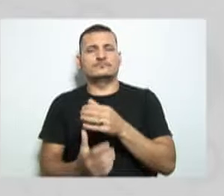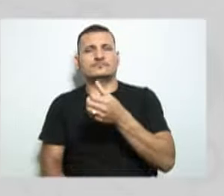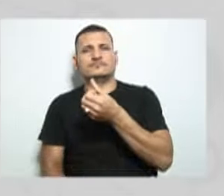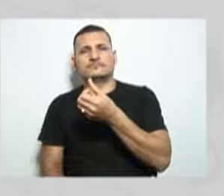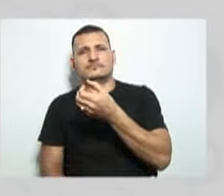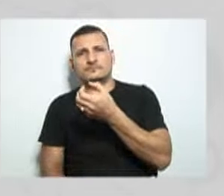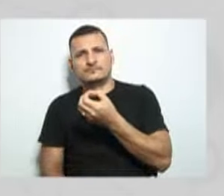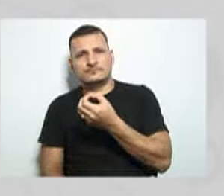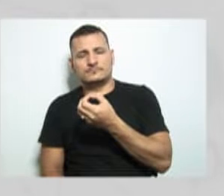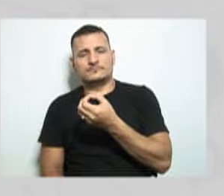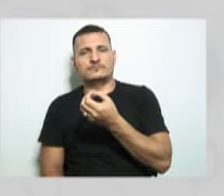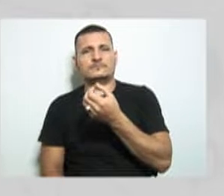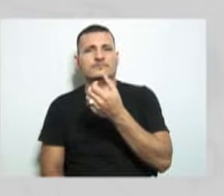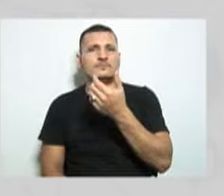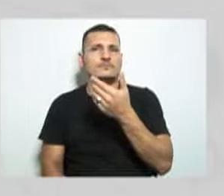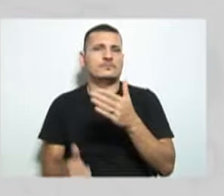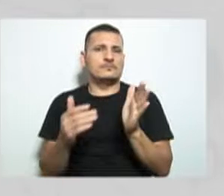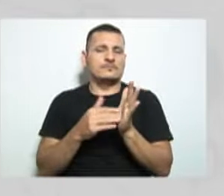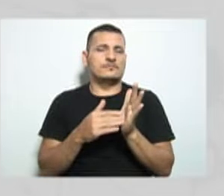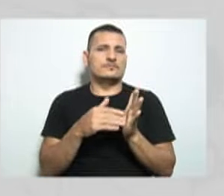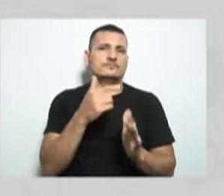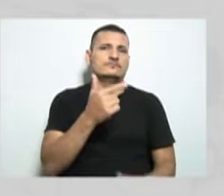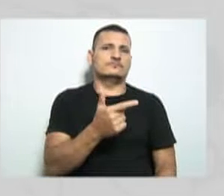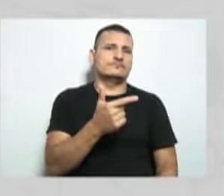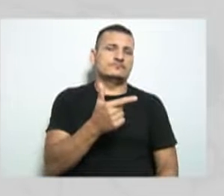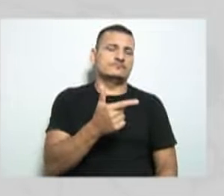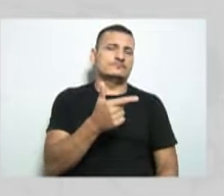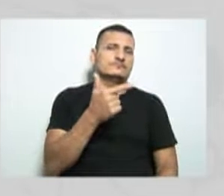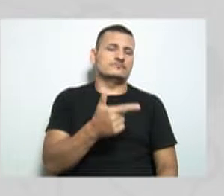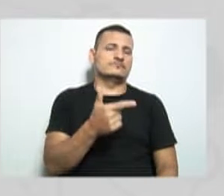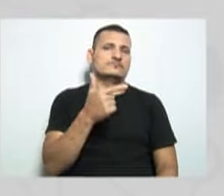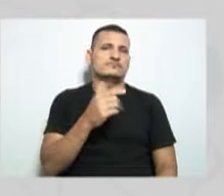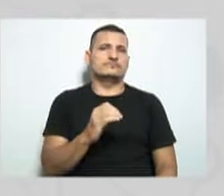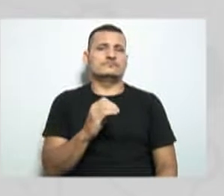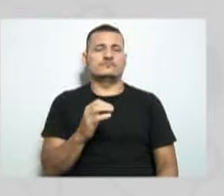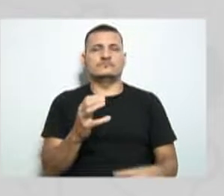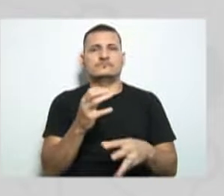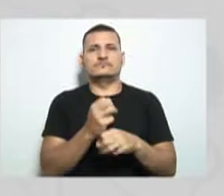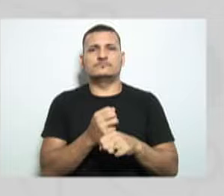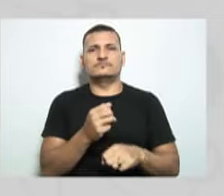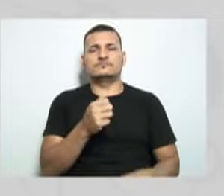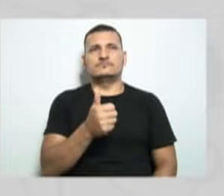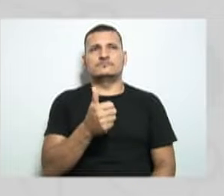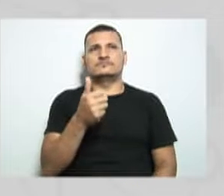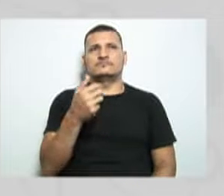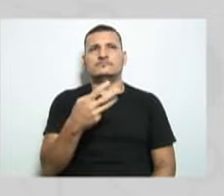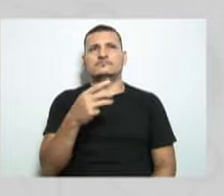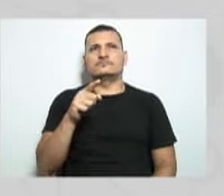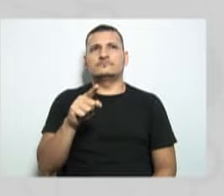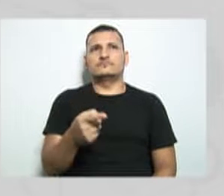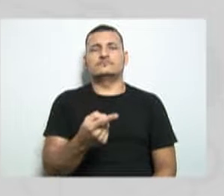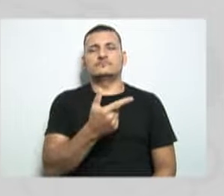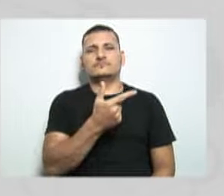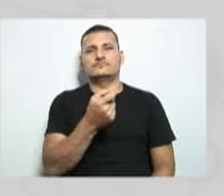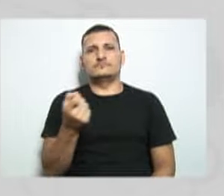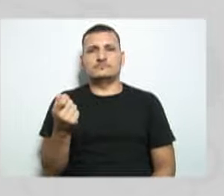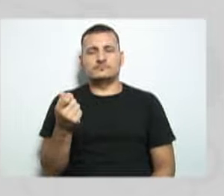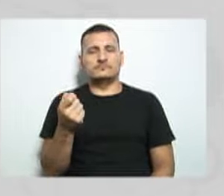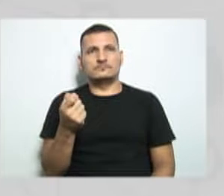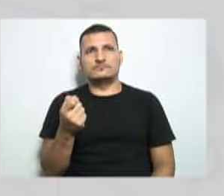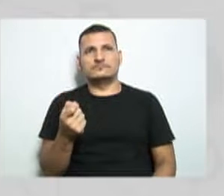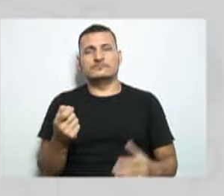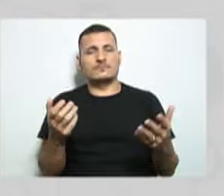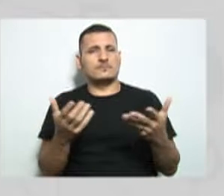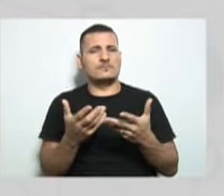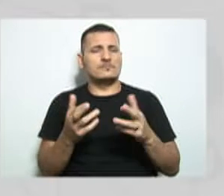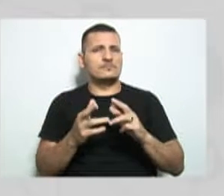220, totalizando 13.200. A diferença vai ser aqui. Eu vou fazer a baixa do meu estoque